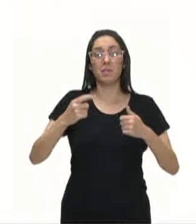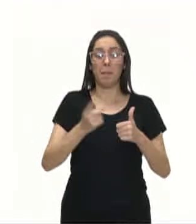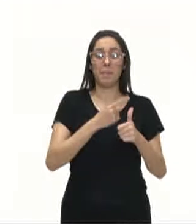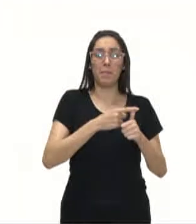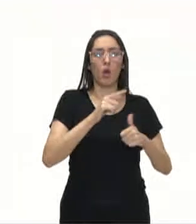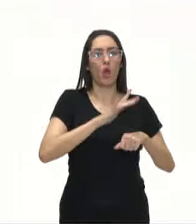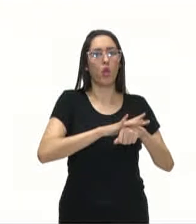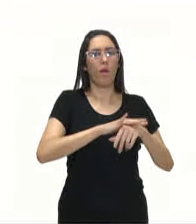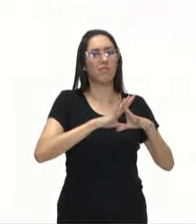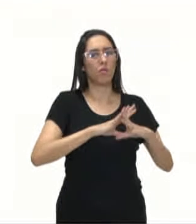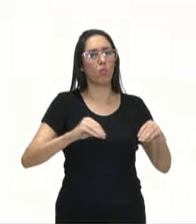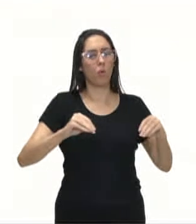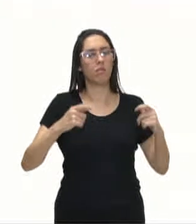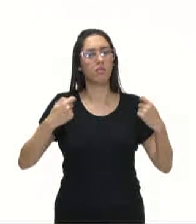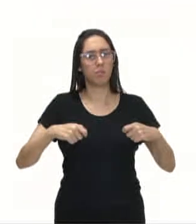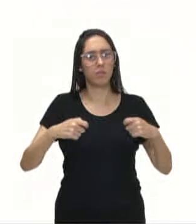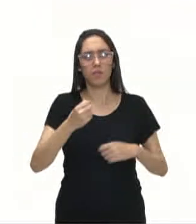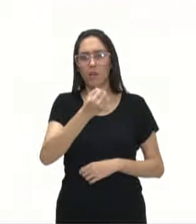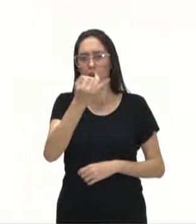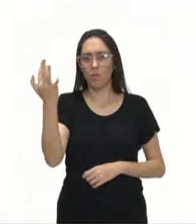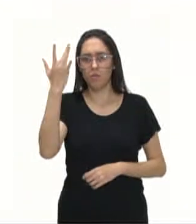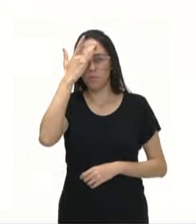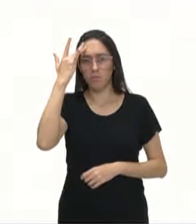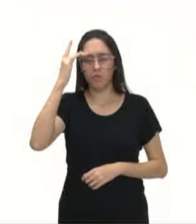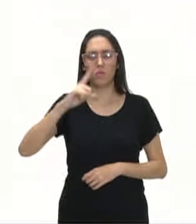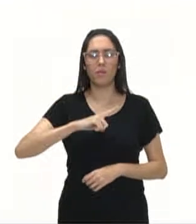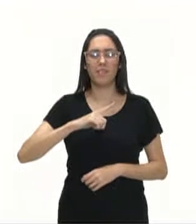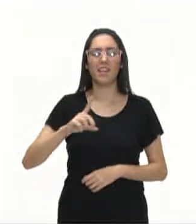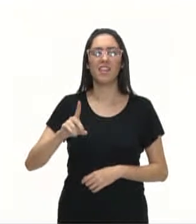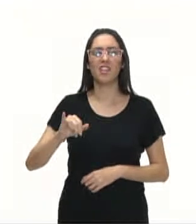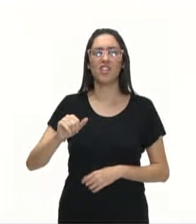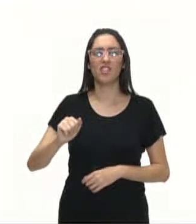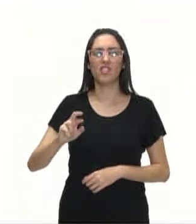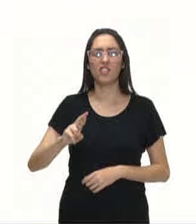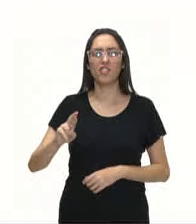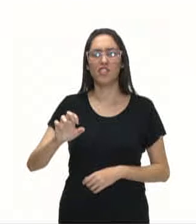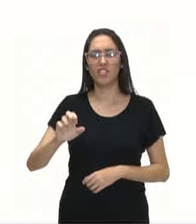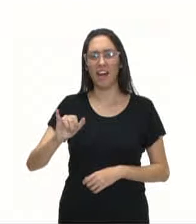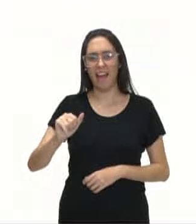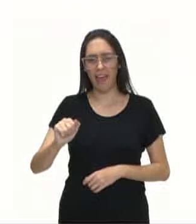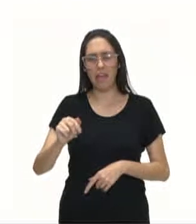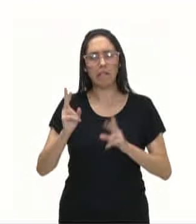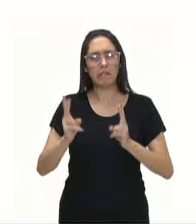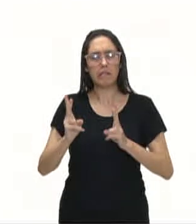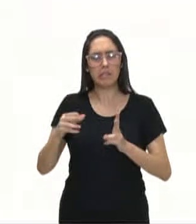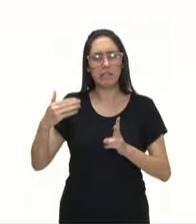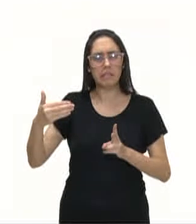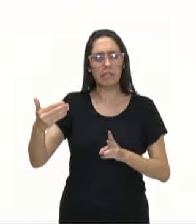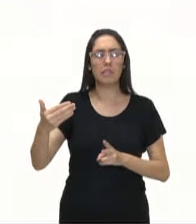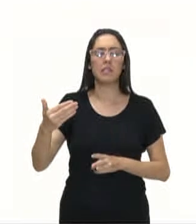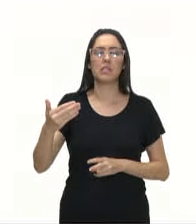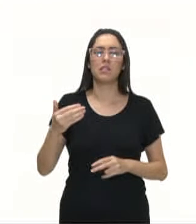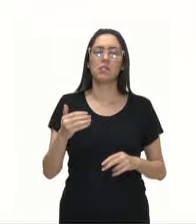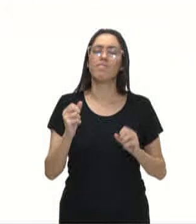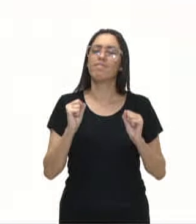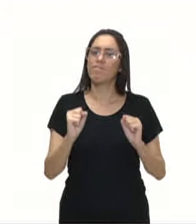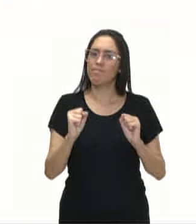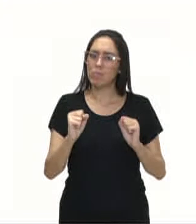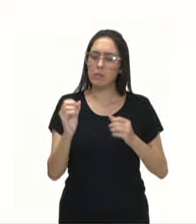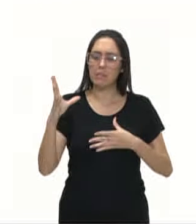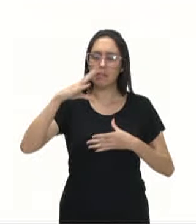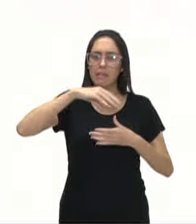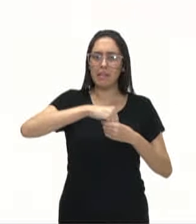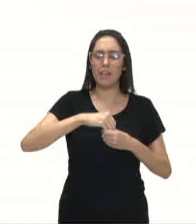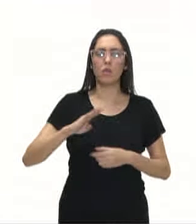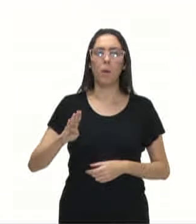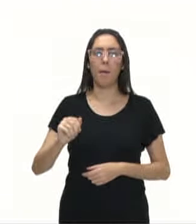curada. Frequentemente em pacientes com diarreia persistente ou crônica, é frequente, né? Podem ser decorrentes de um crescimento